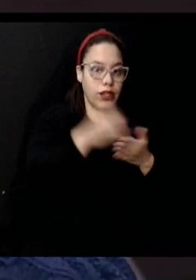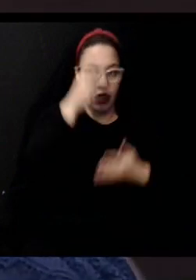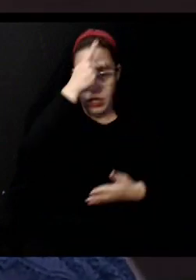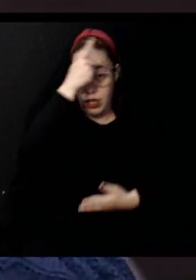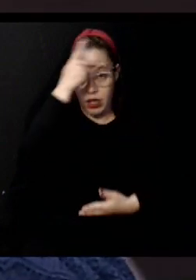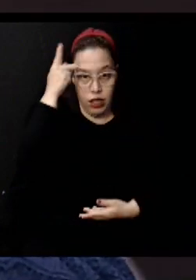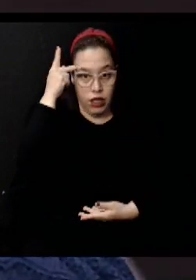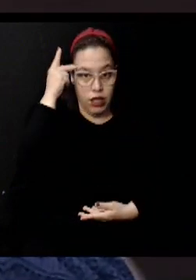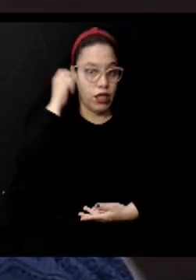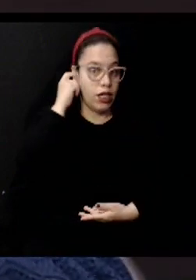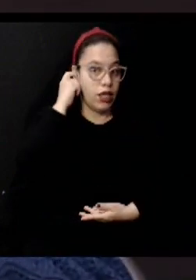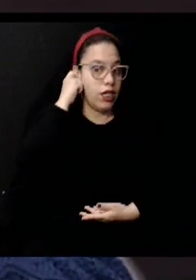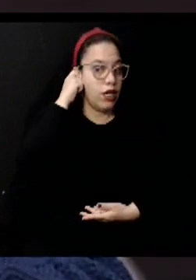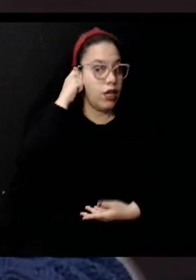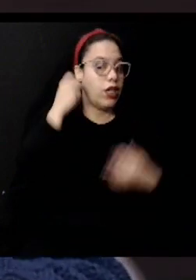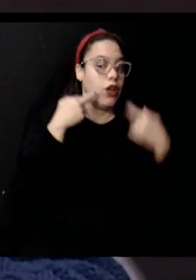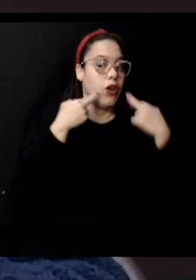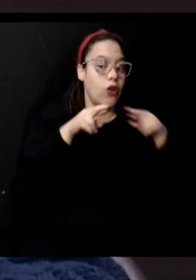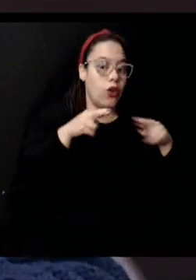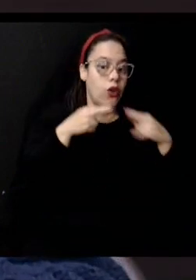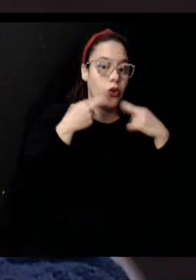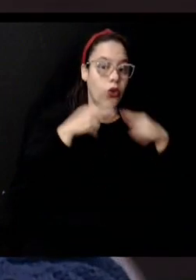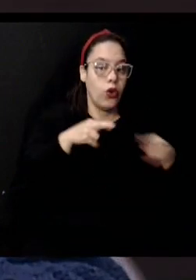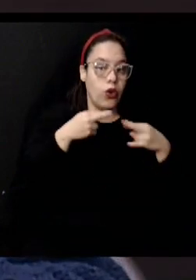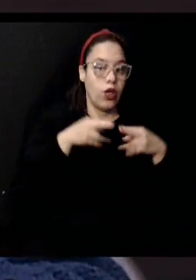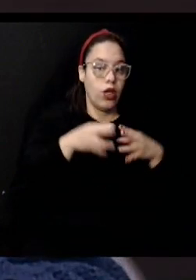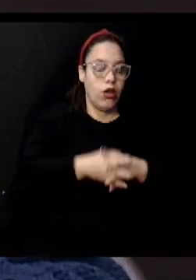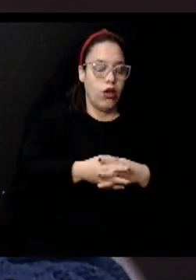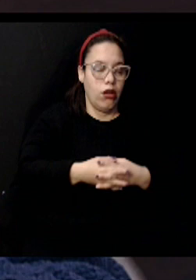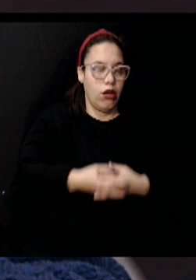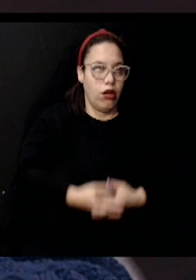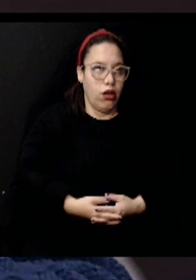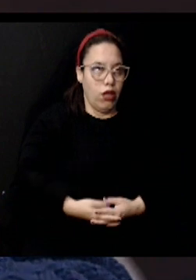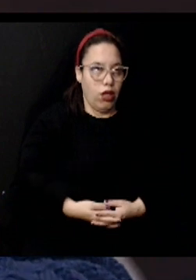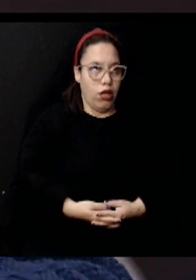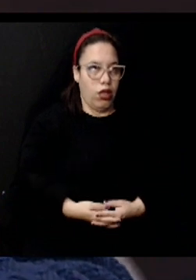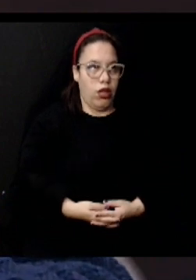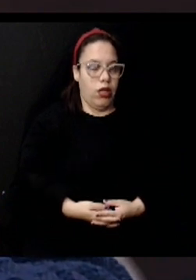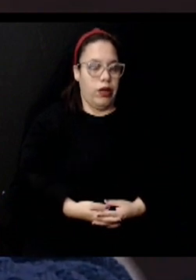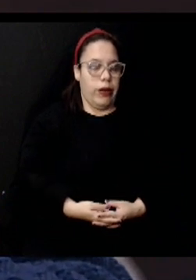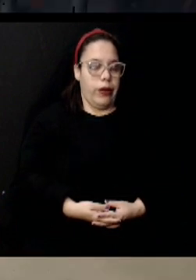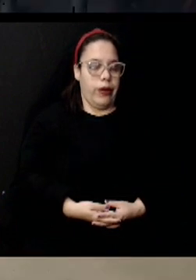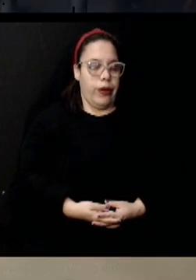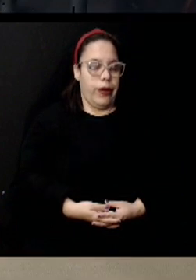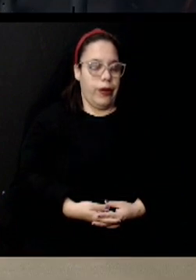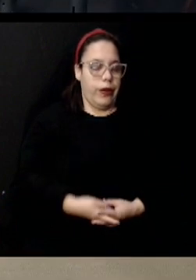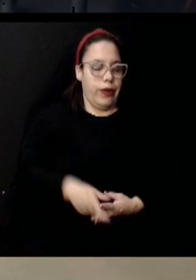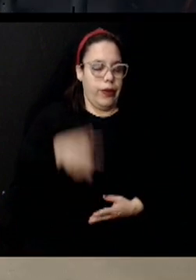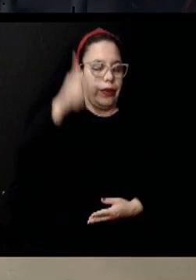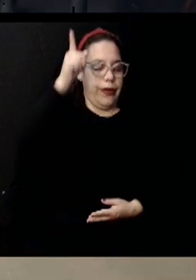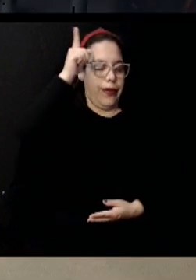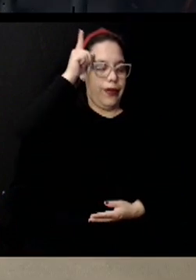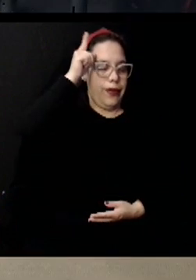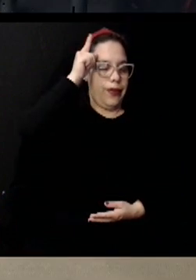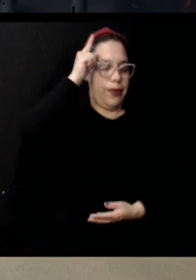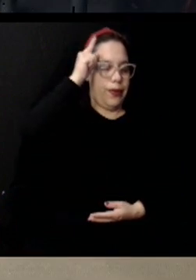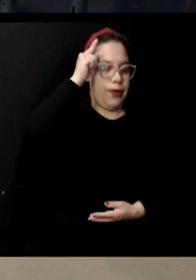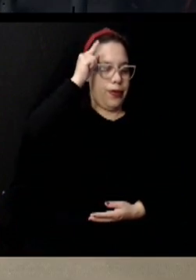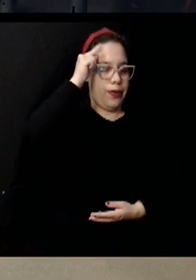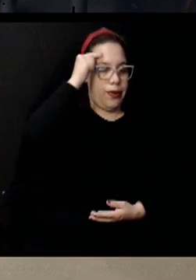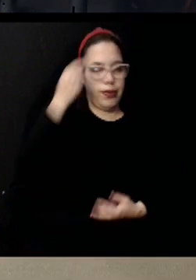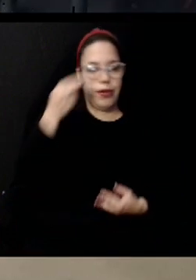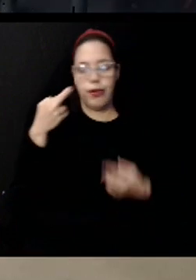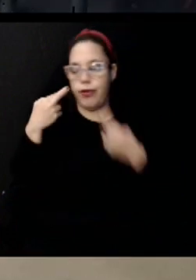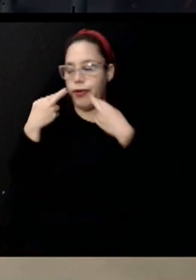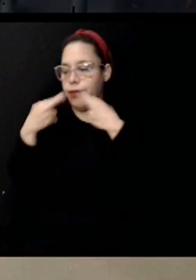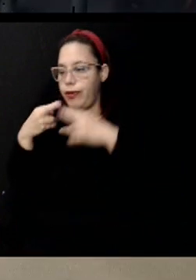A reclamação para isso, para a gente fazer isso, Dá um alívio, dar um né. Eu vou alívio, reclamar, tipo assim, é uma sensação igual dar